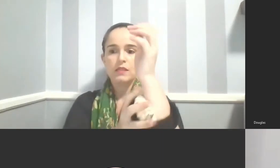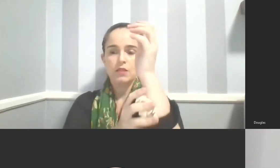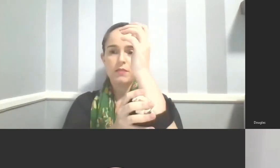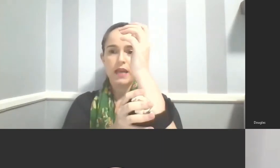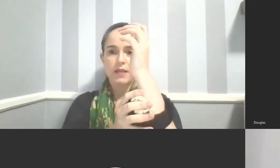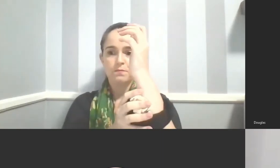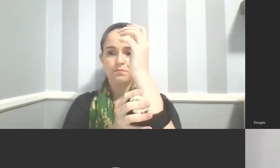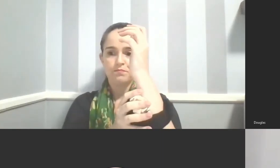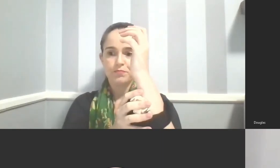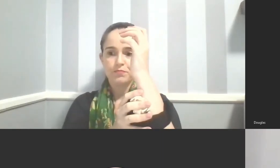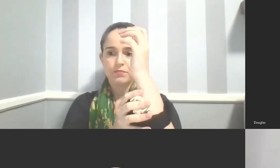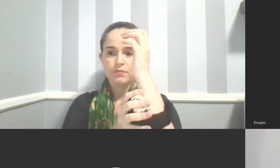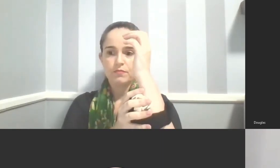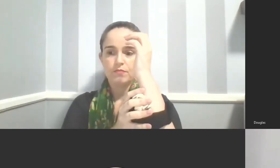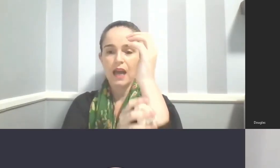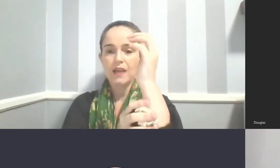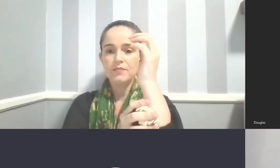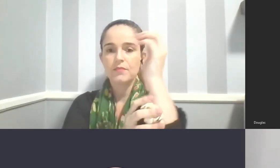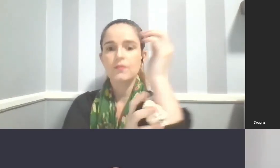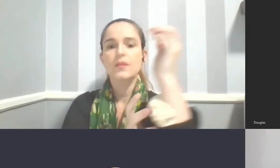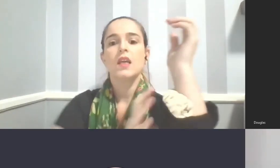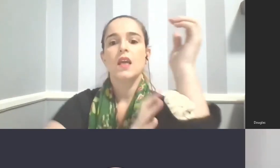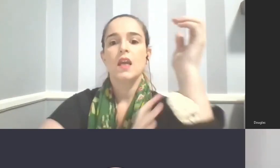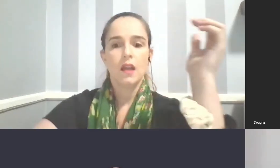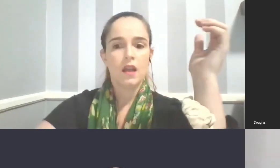a circulação também. Tá?